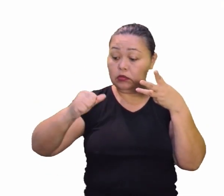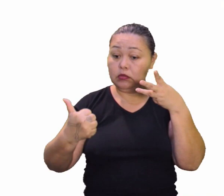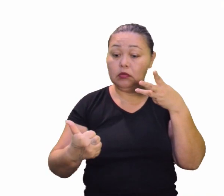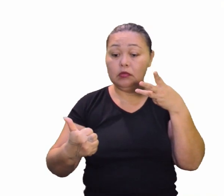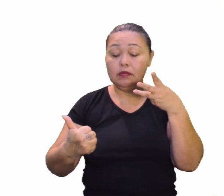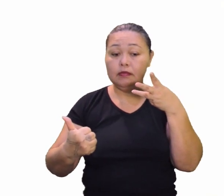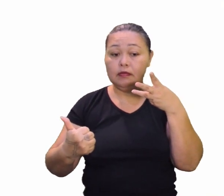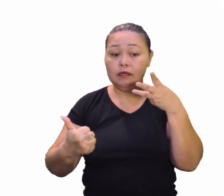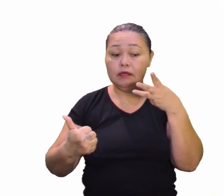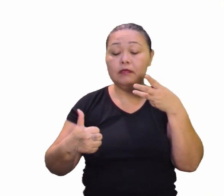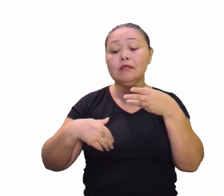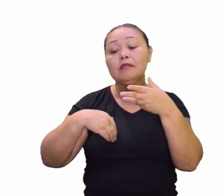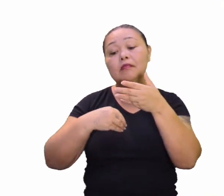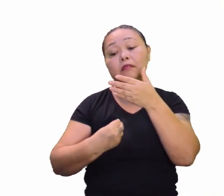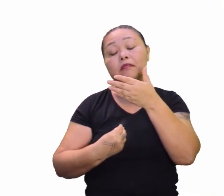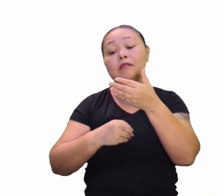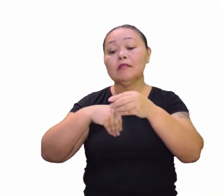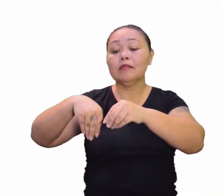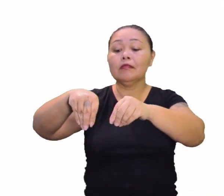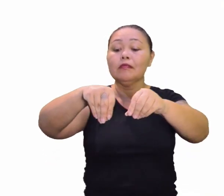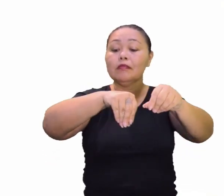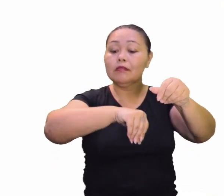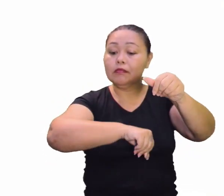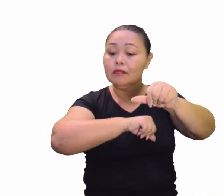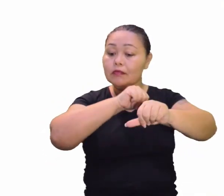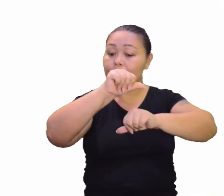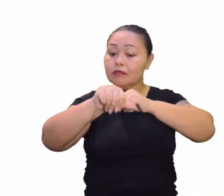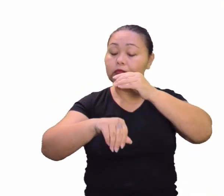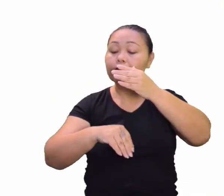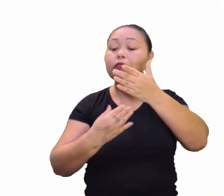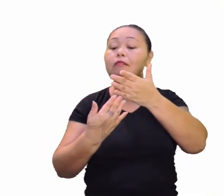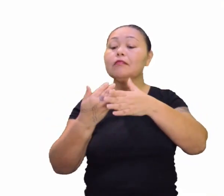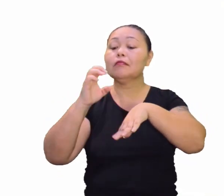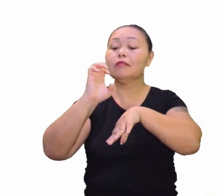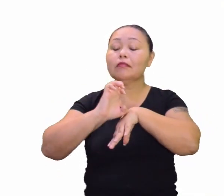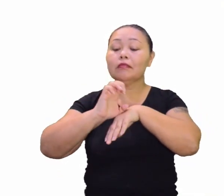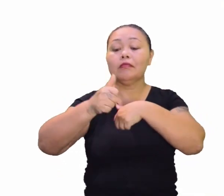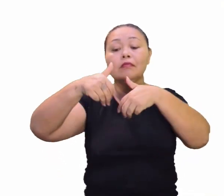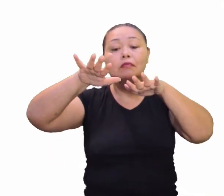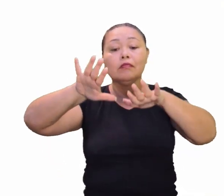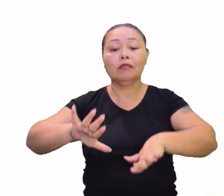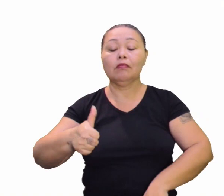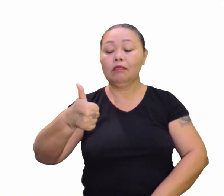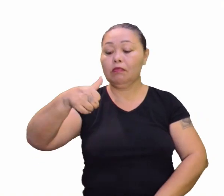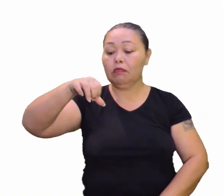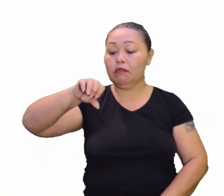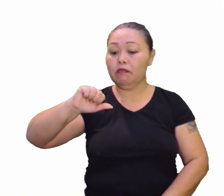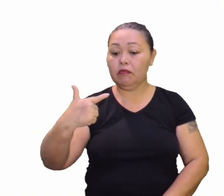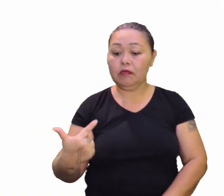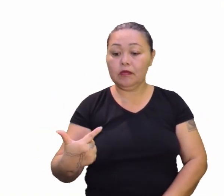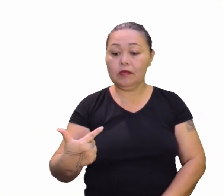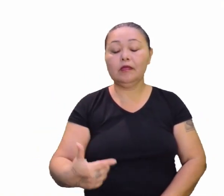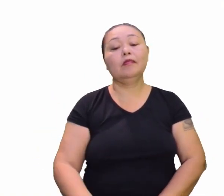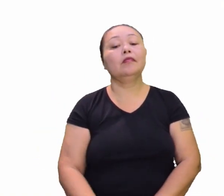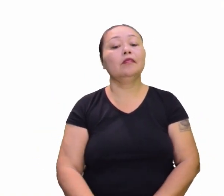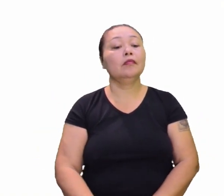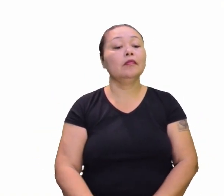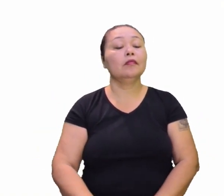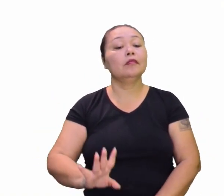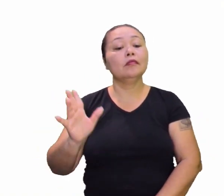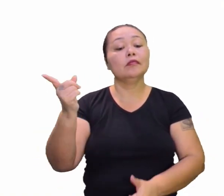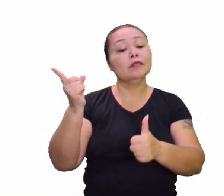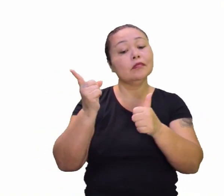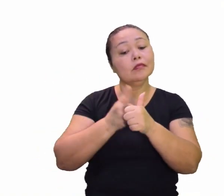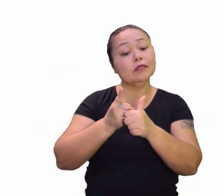1981, vira Estado. Muito Ok? bem. Instalado no ano de 1982. Exatamente.